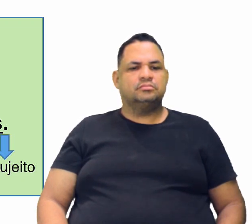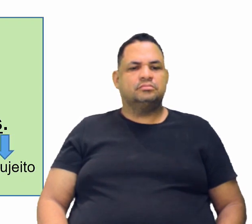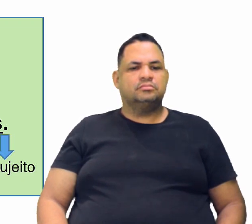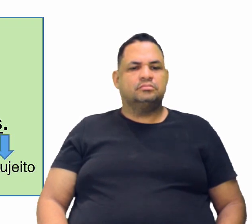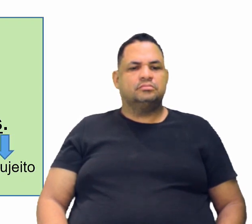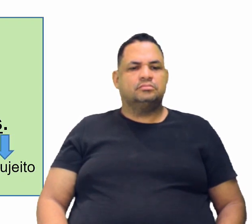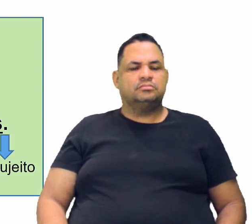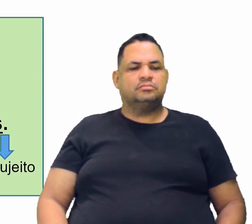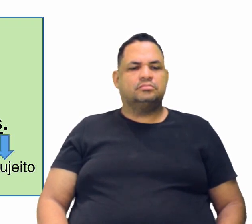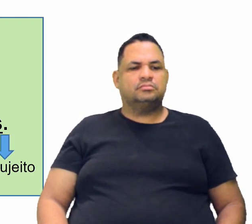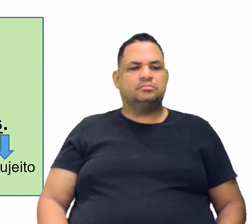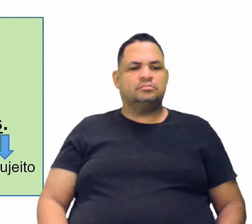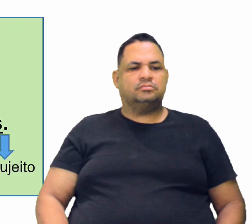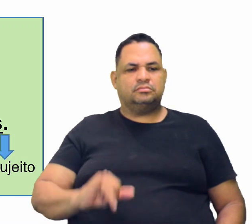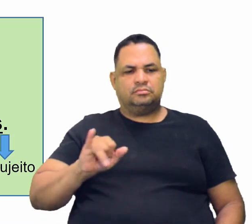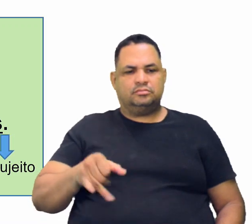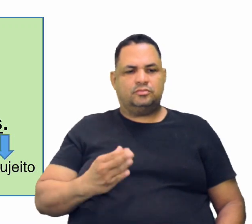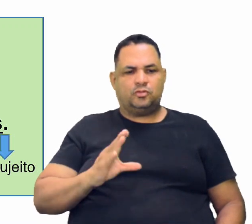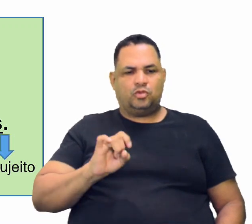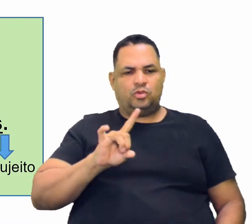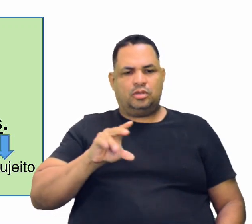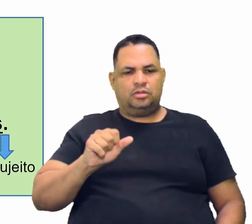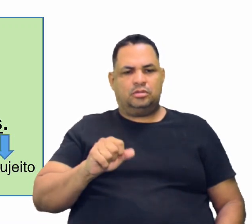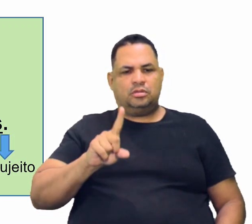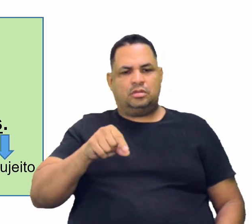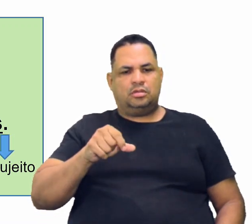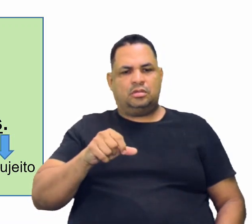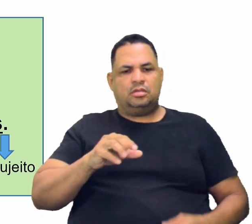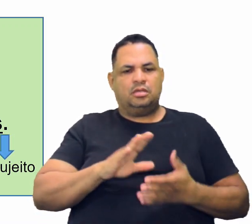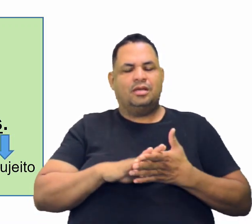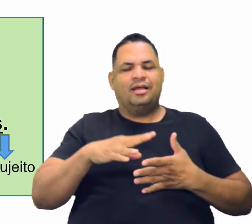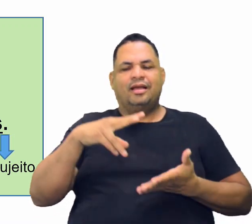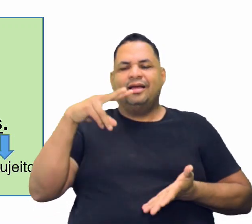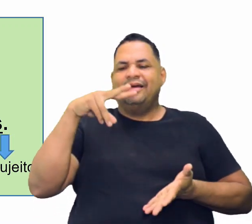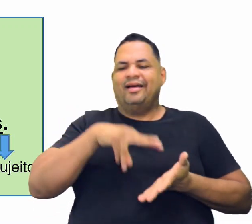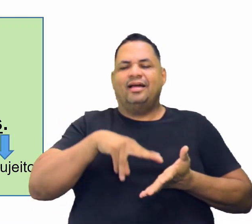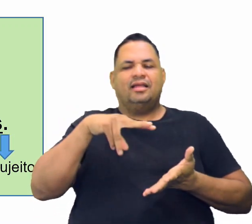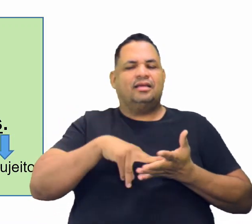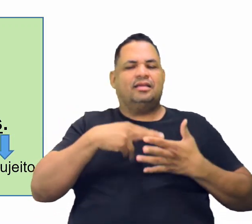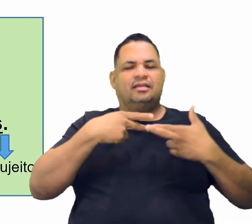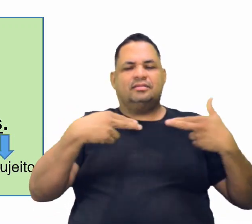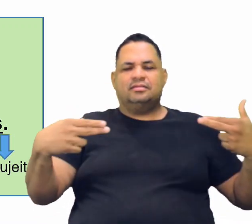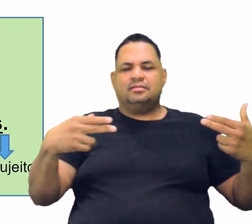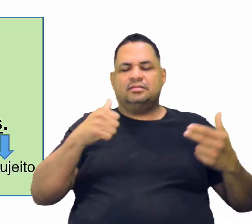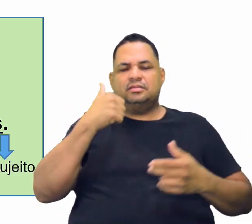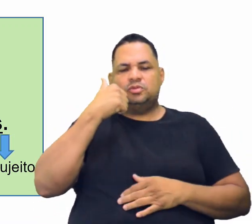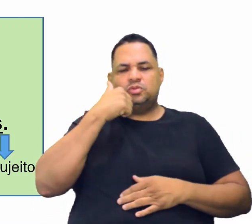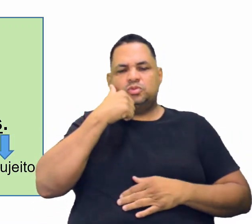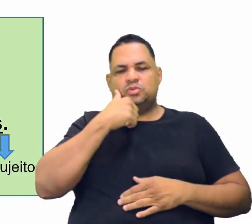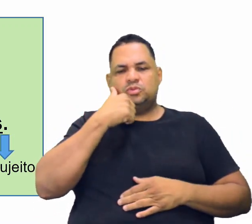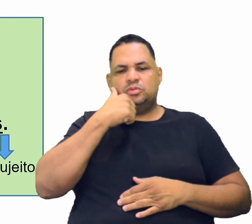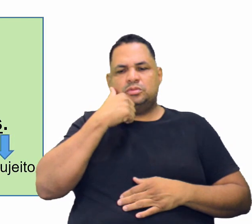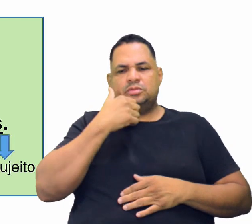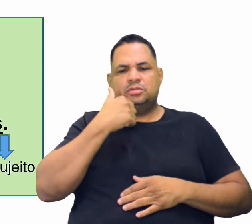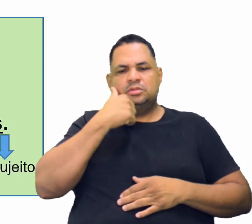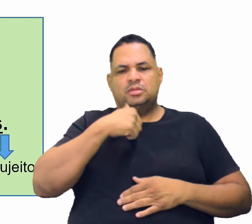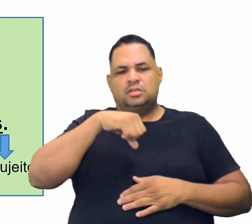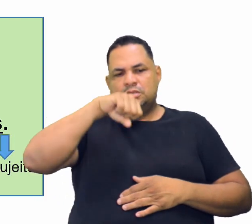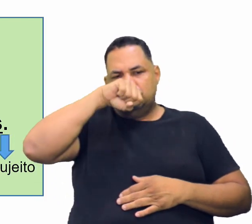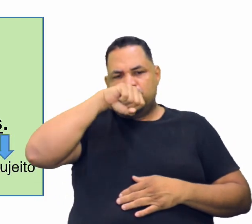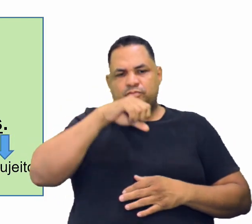as alegrias de sua mãe. Então, aqui, João é o sujeito.